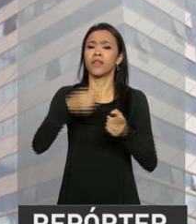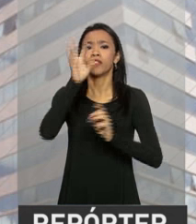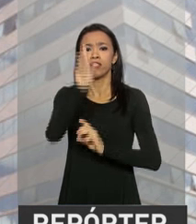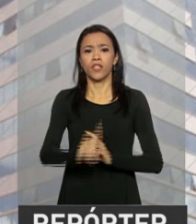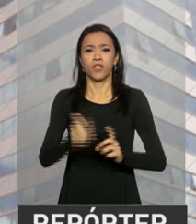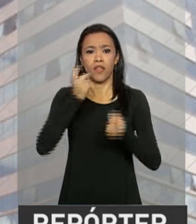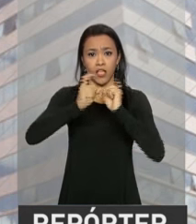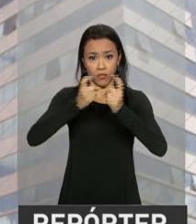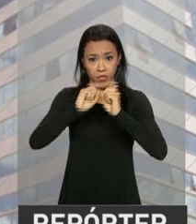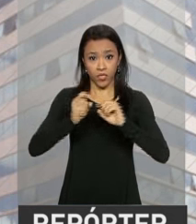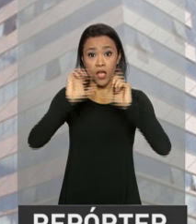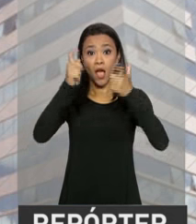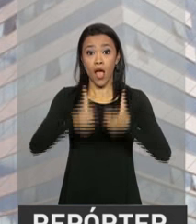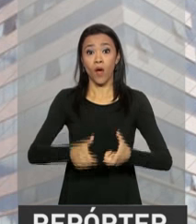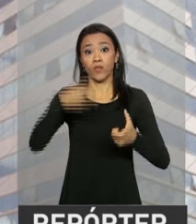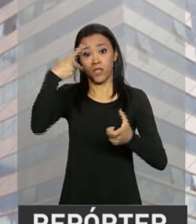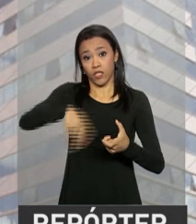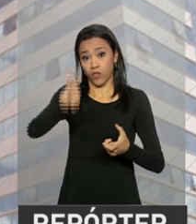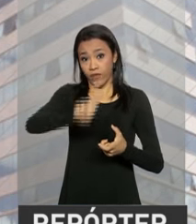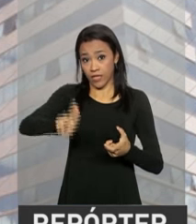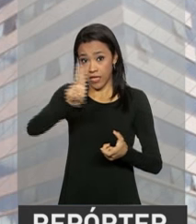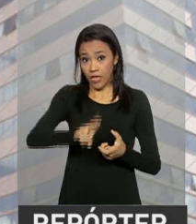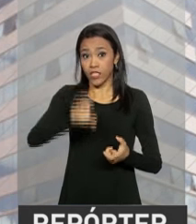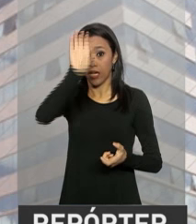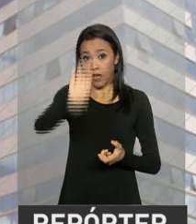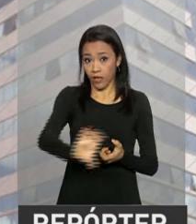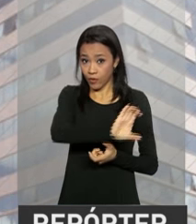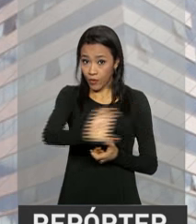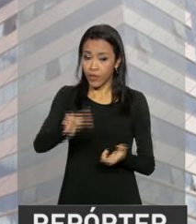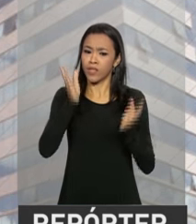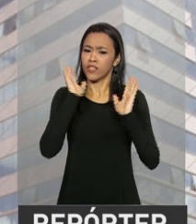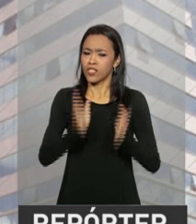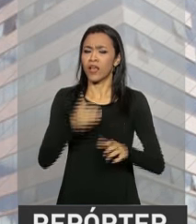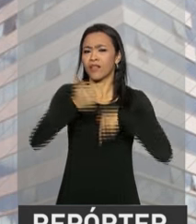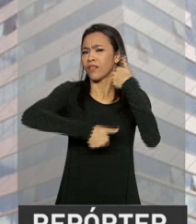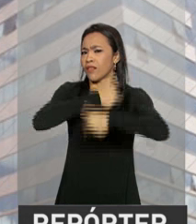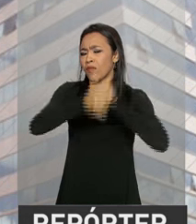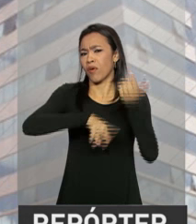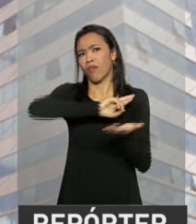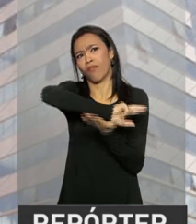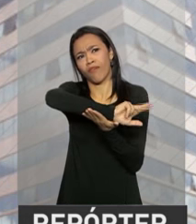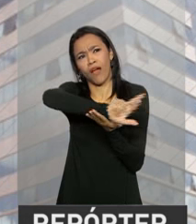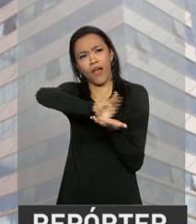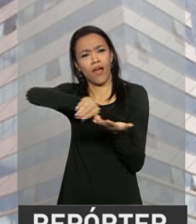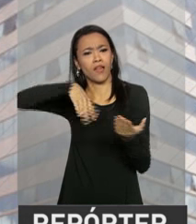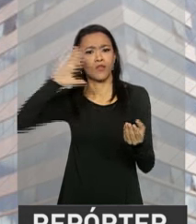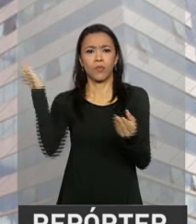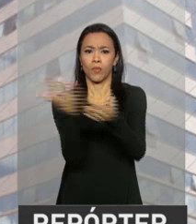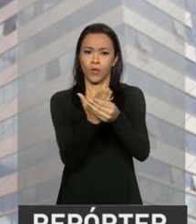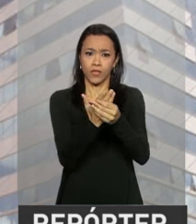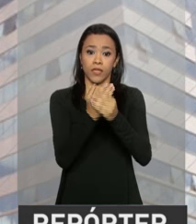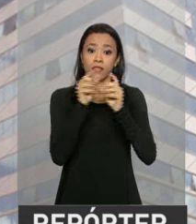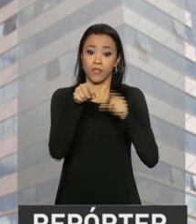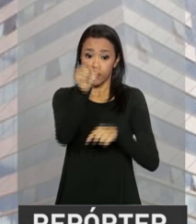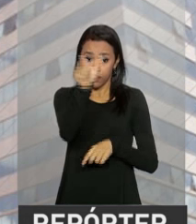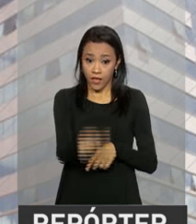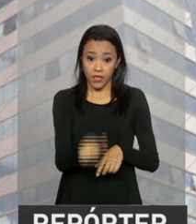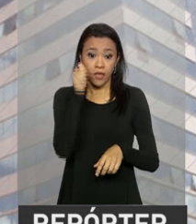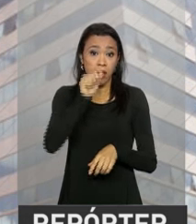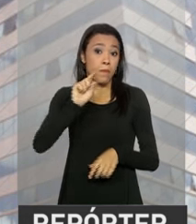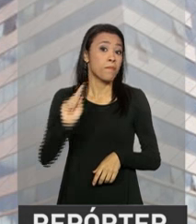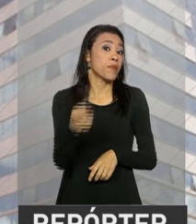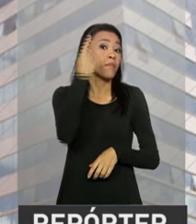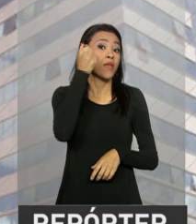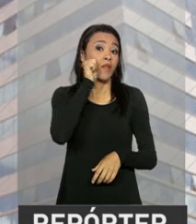na Universidade Católica de Brasília e já atuou em mais de 60 processos no Supremo Tribunal Federal. Gleice será a primeira